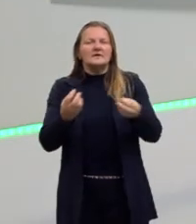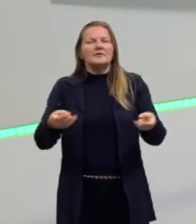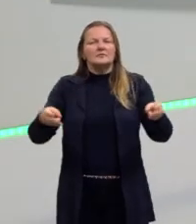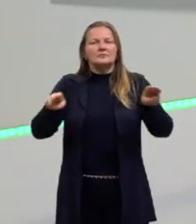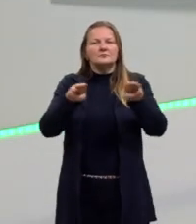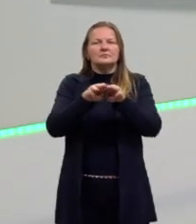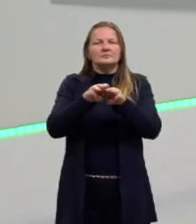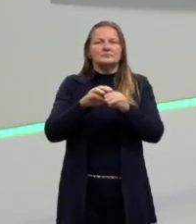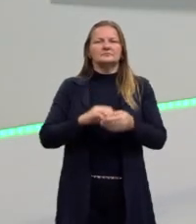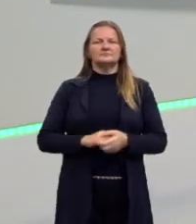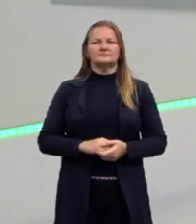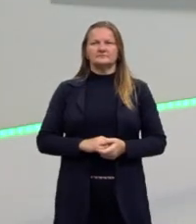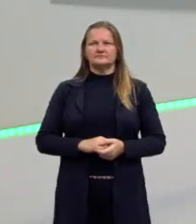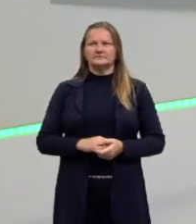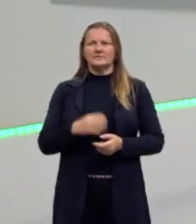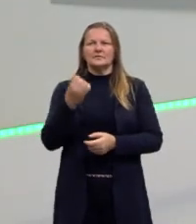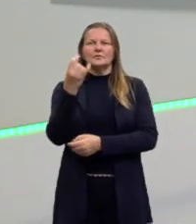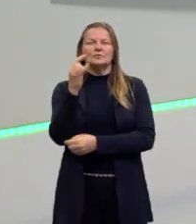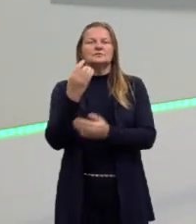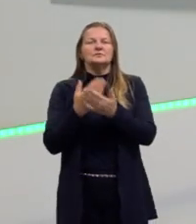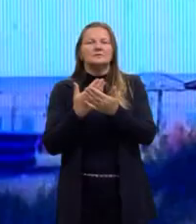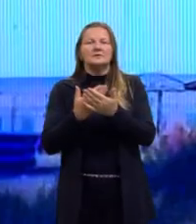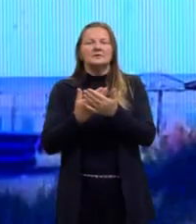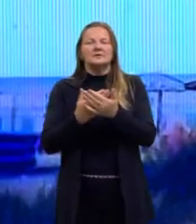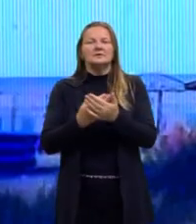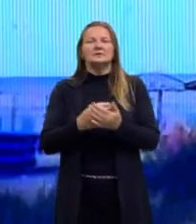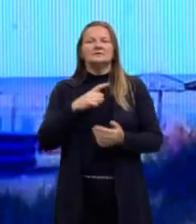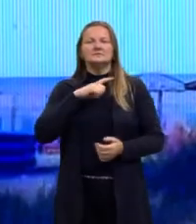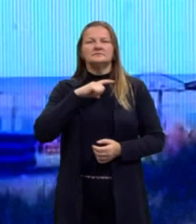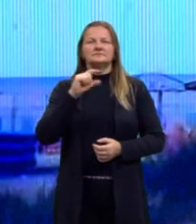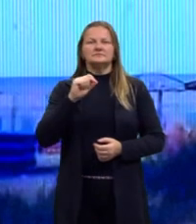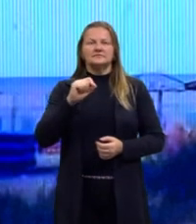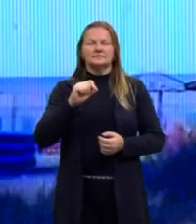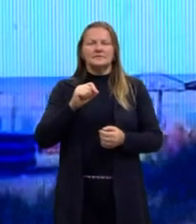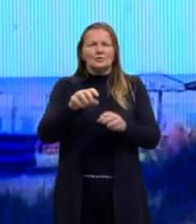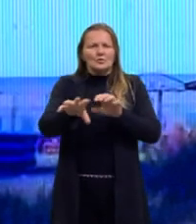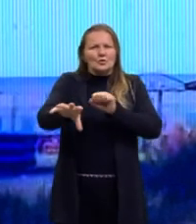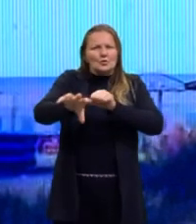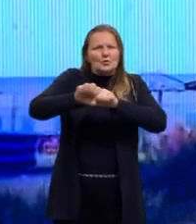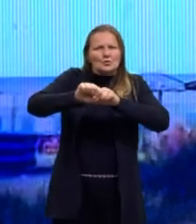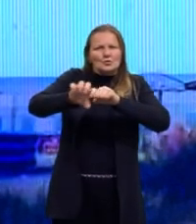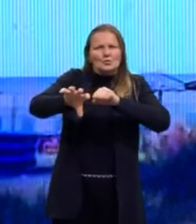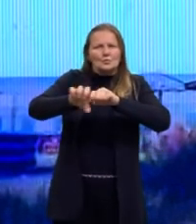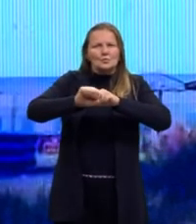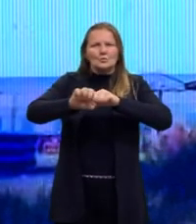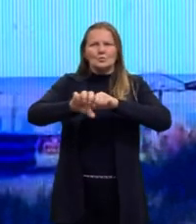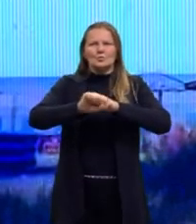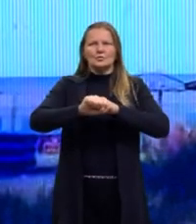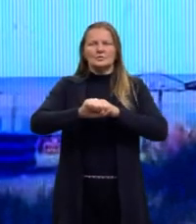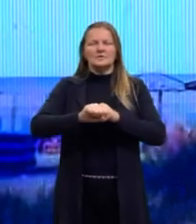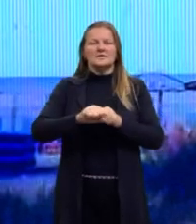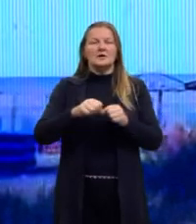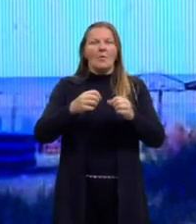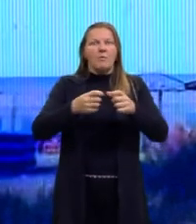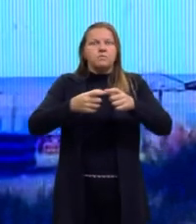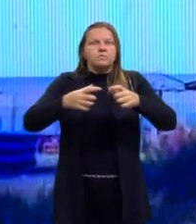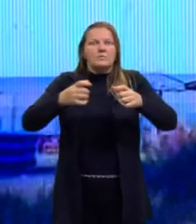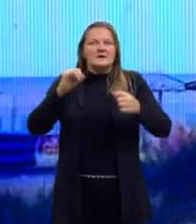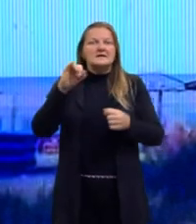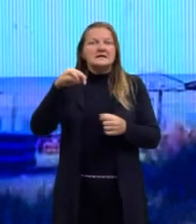ferromagnéticos, né, como a gente falou na nossa última aula, ele vai atrair esses materiais. Então ele é um ímã